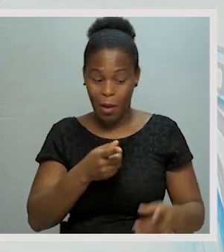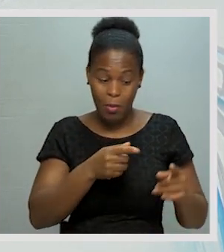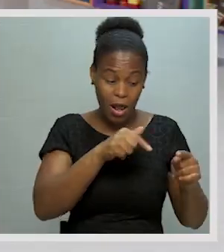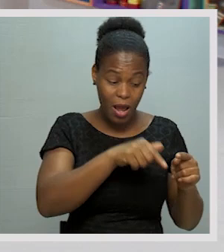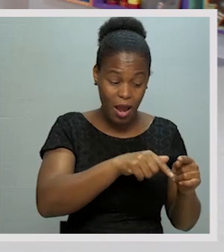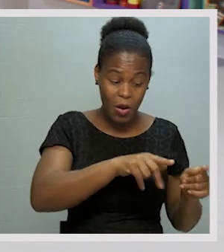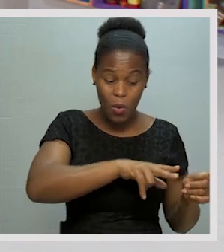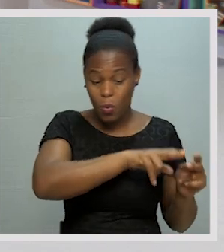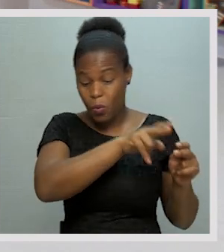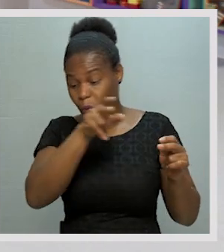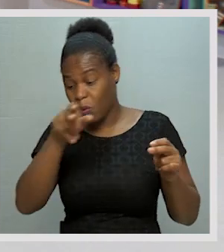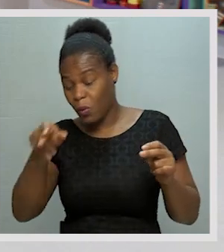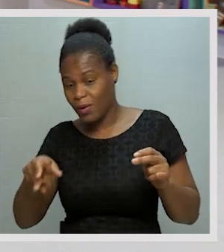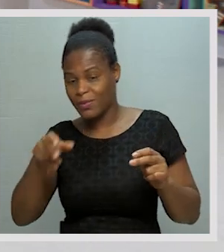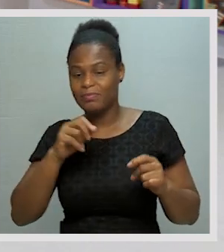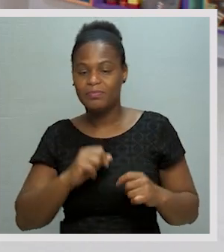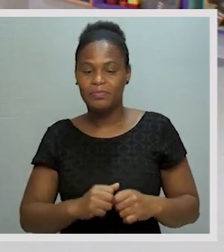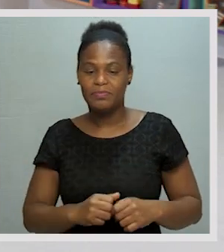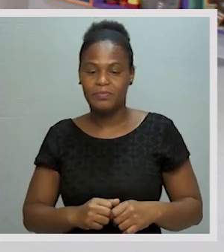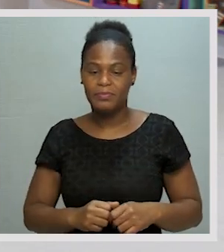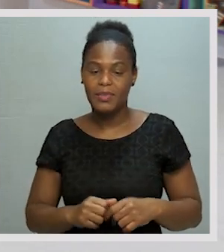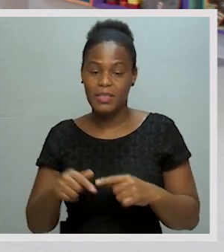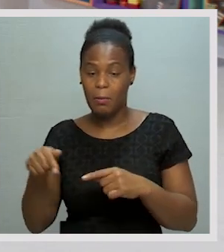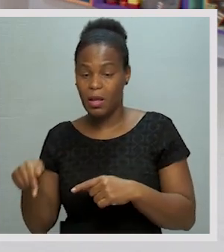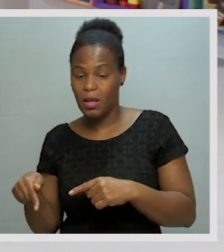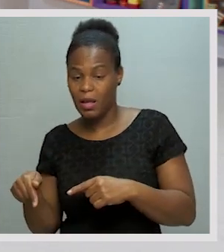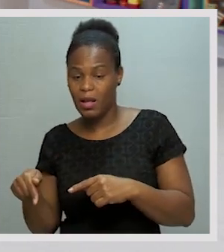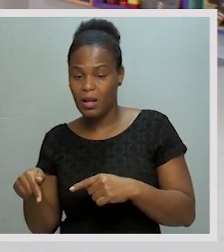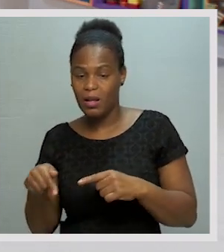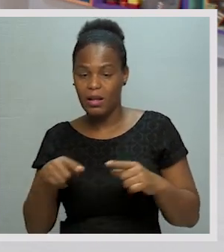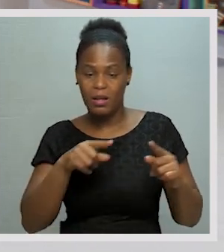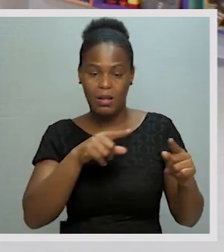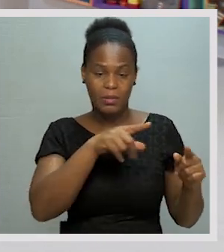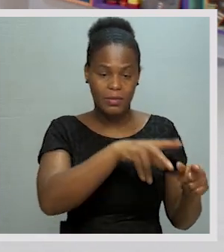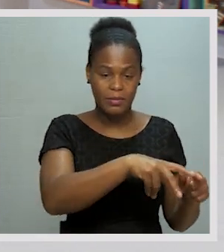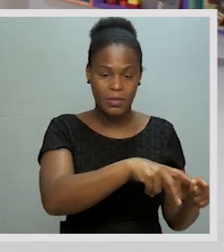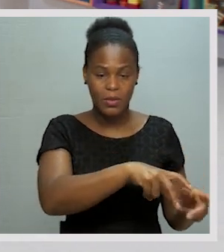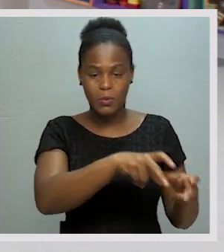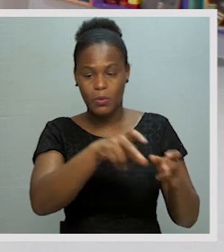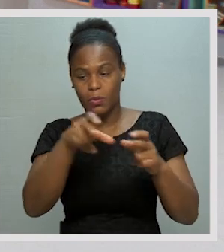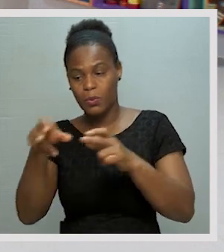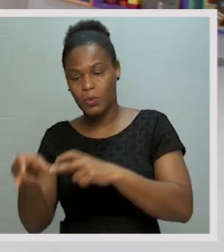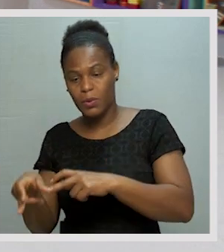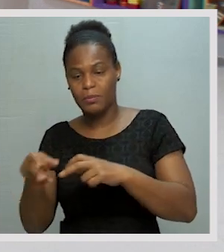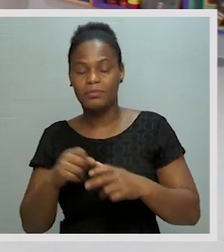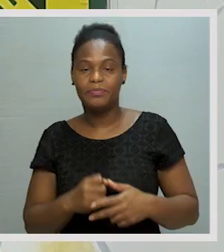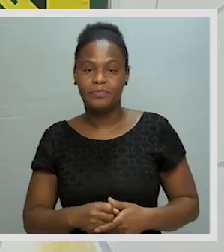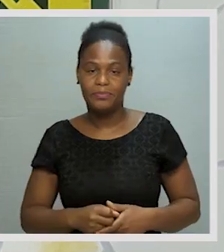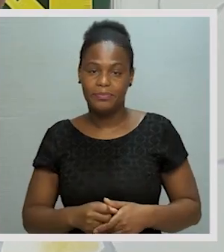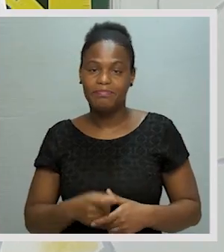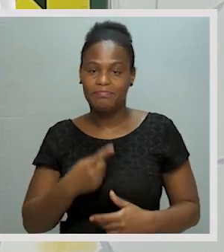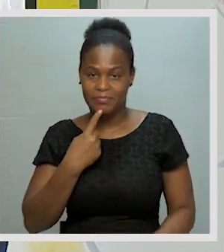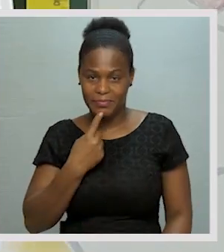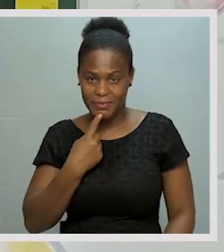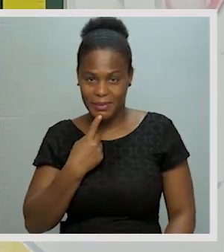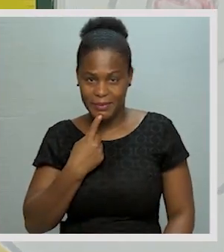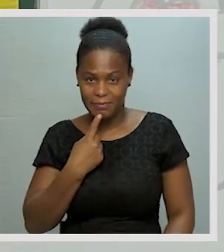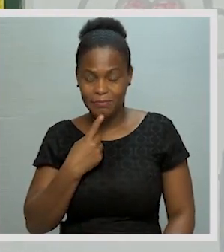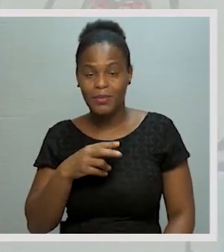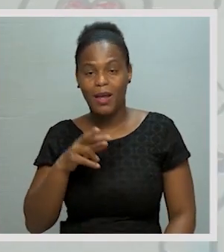não é? Mas quando aparece essa palavra transporte, nós temos que saber o